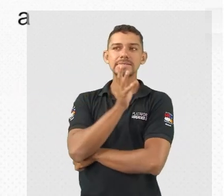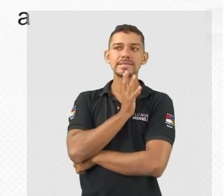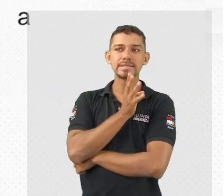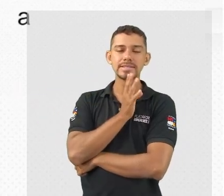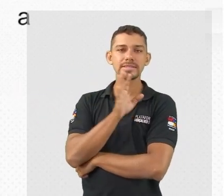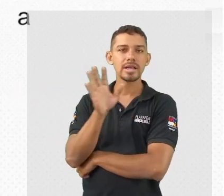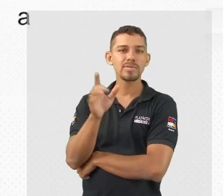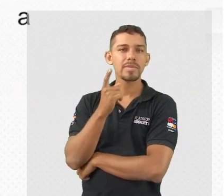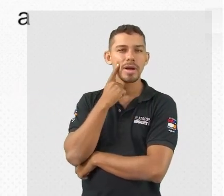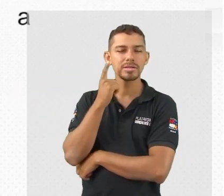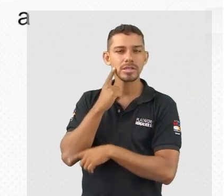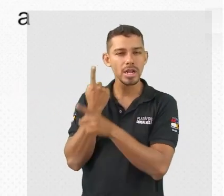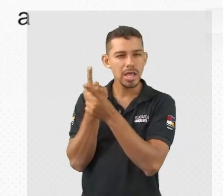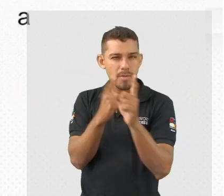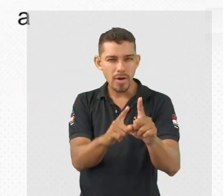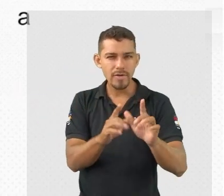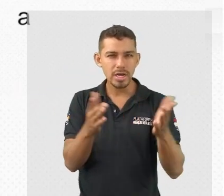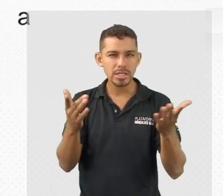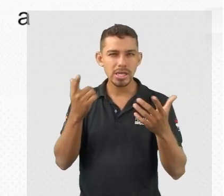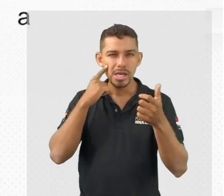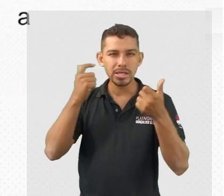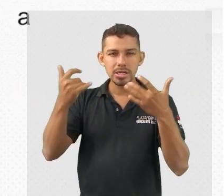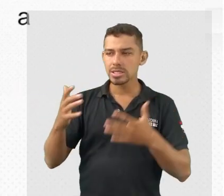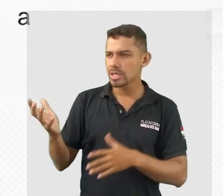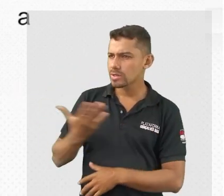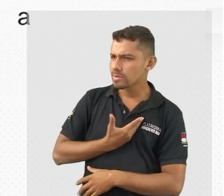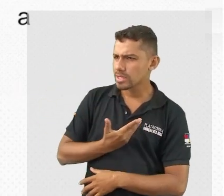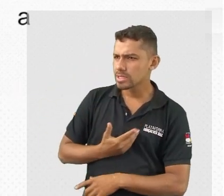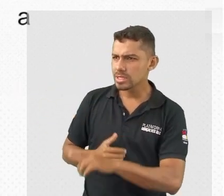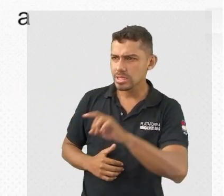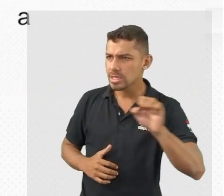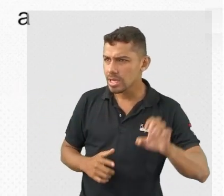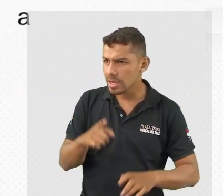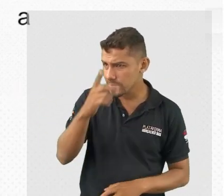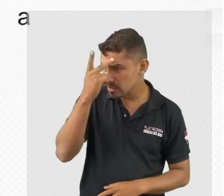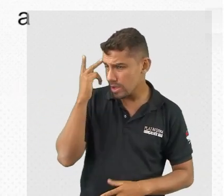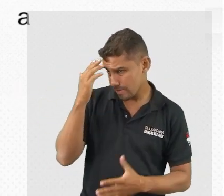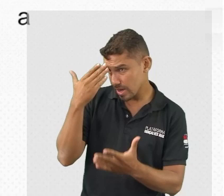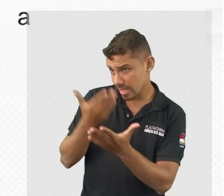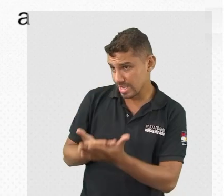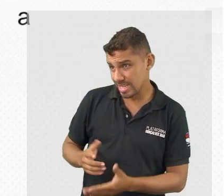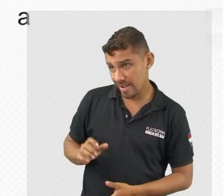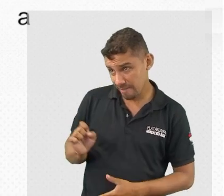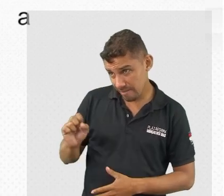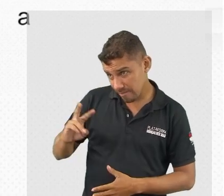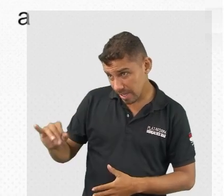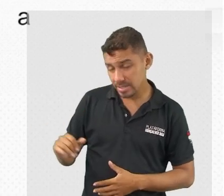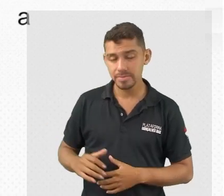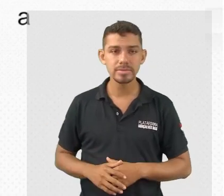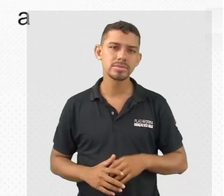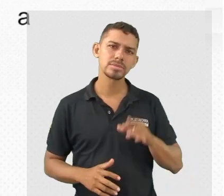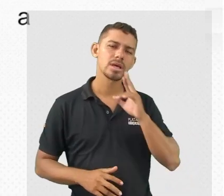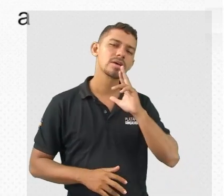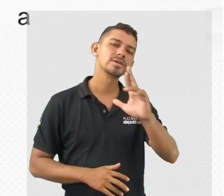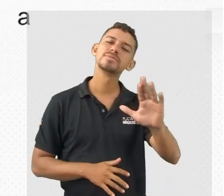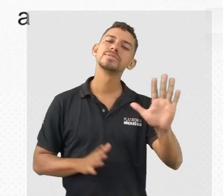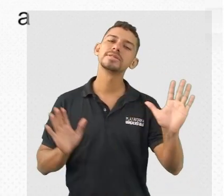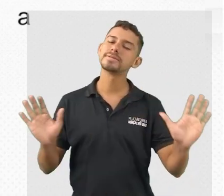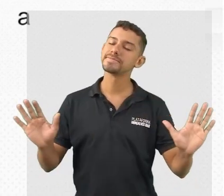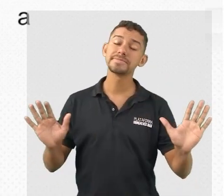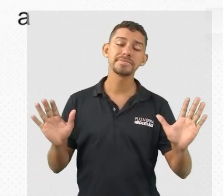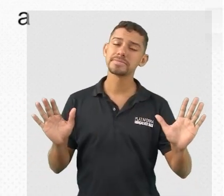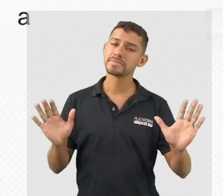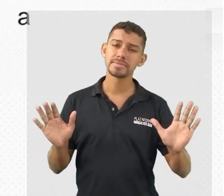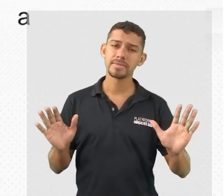E ela fazia essa provocação em relação ao seu colega: será que as pessoas vão acreditar? E ele respondia da seguinte forma: